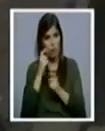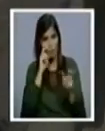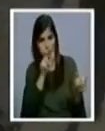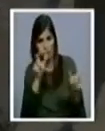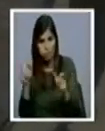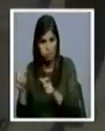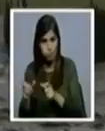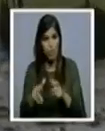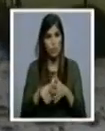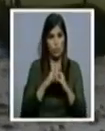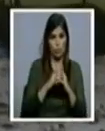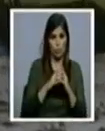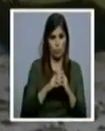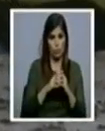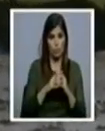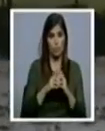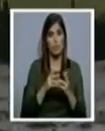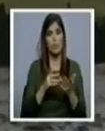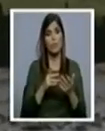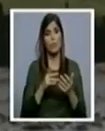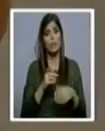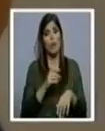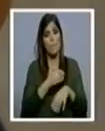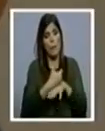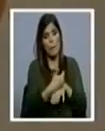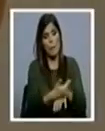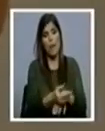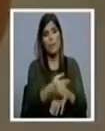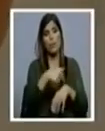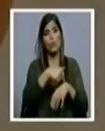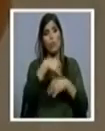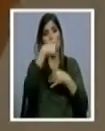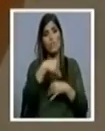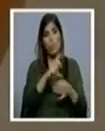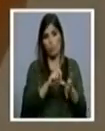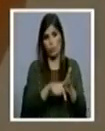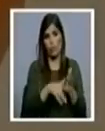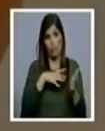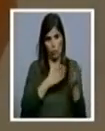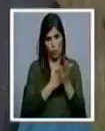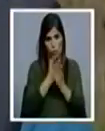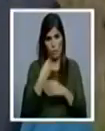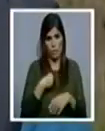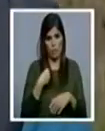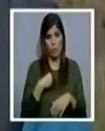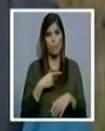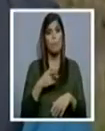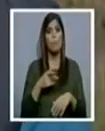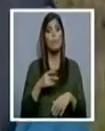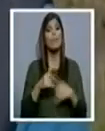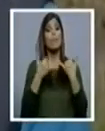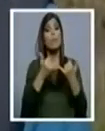a monitorizar as estruturas muito para além do tempo oficial do projeto. A nível depois